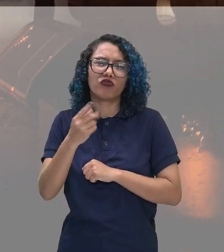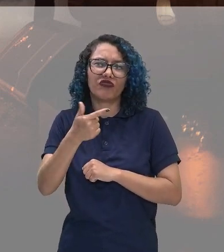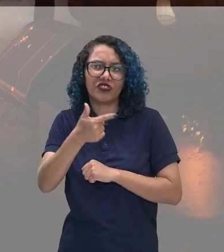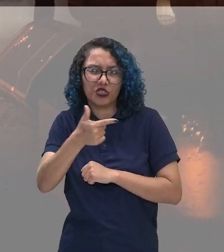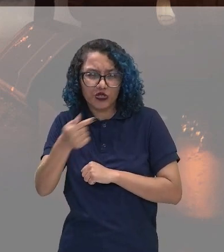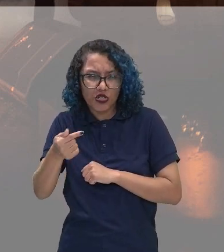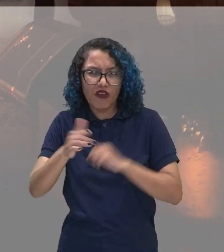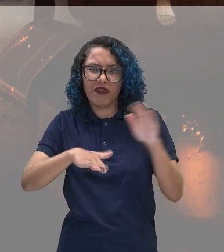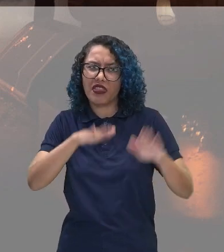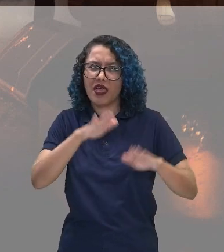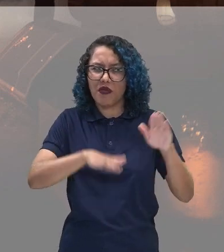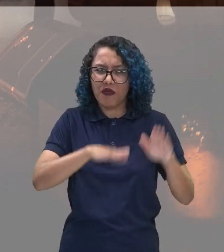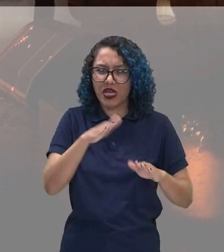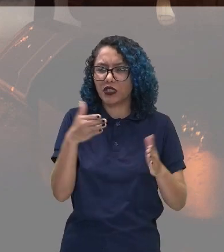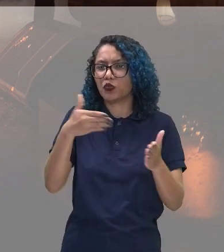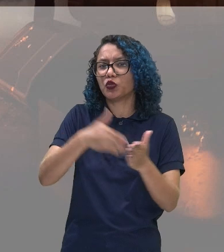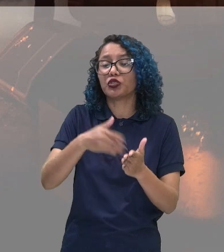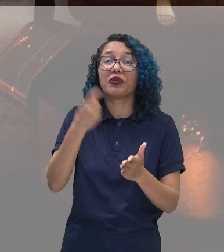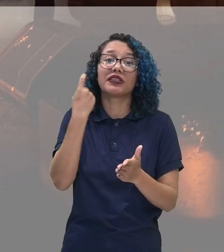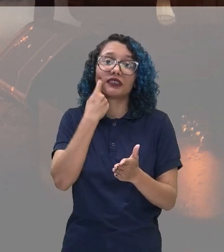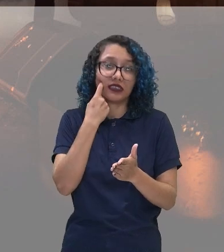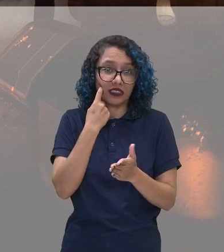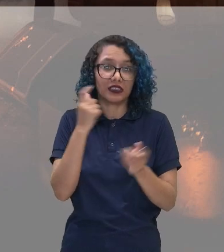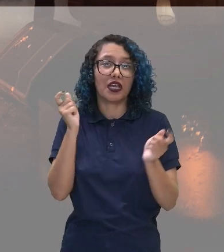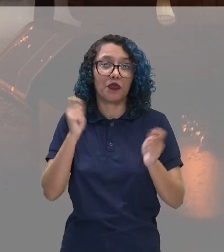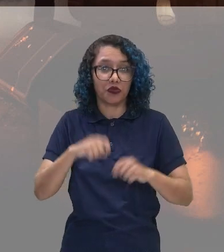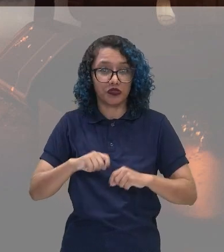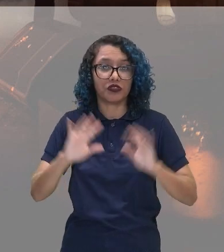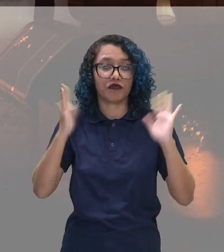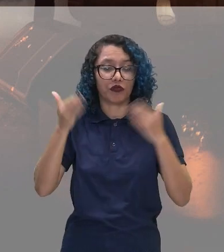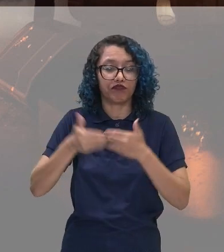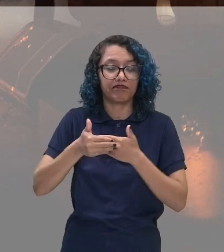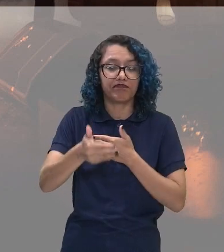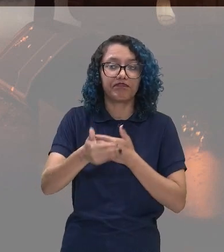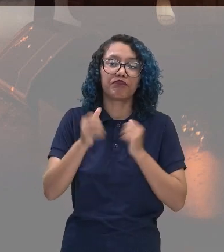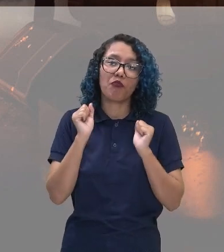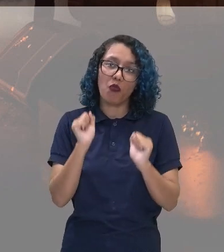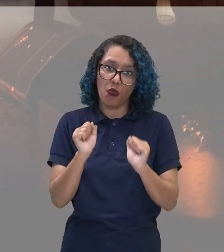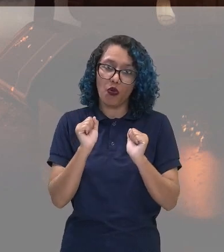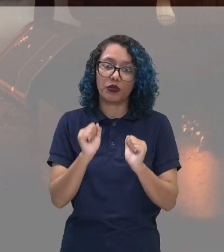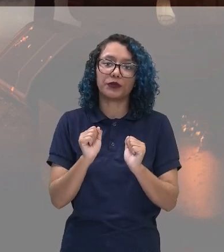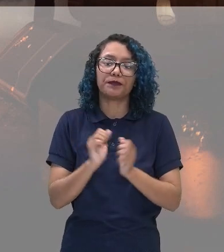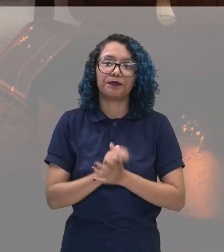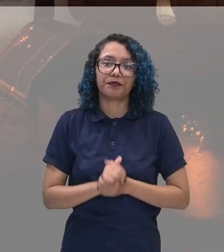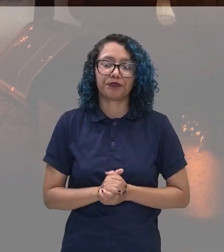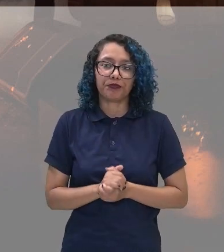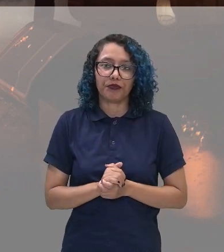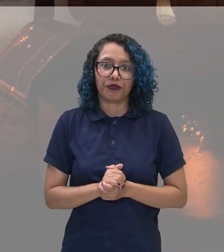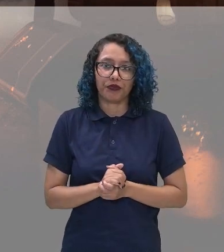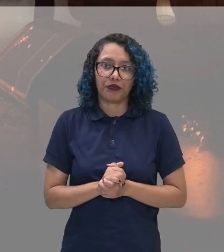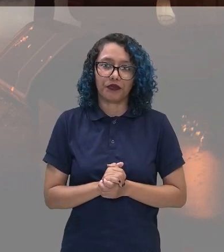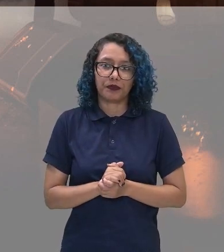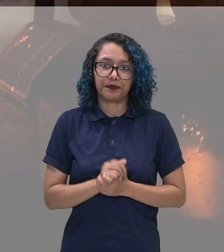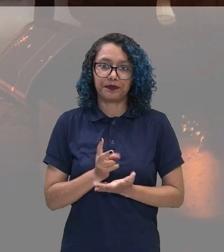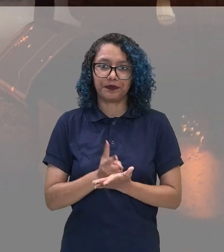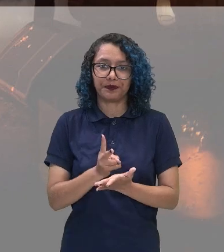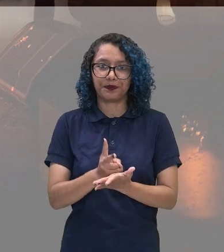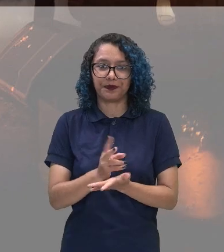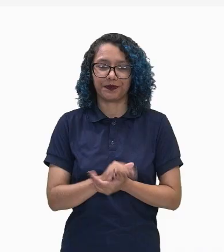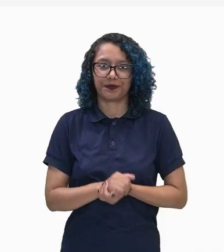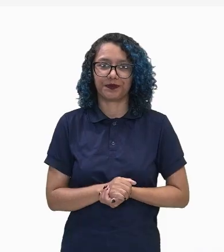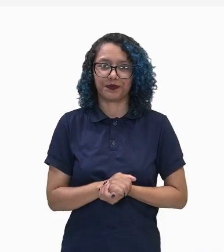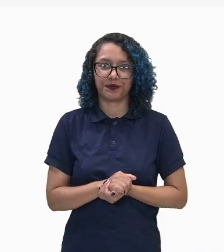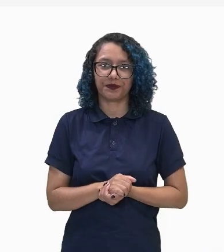29, dependendo da última sexta-feira do mês de junho, que acontece o Festival Folclórico de Parintins. Continuando sobre